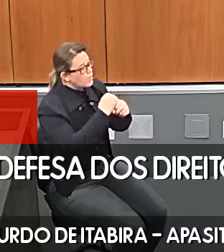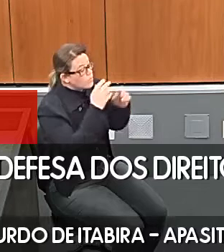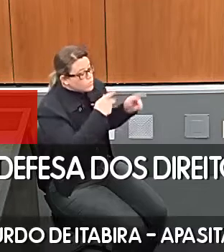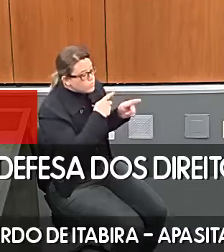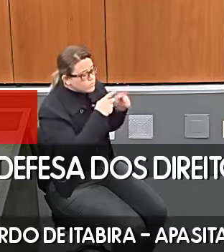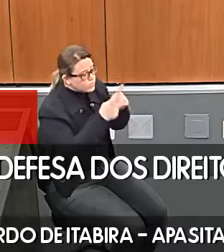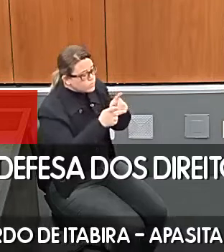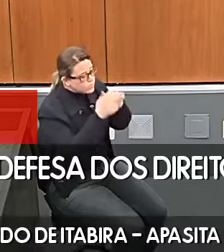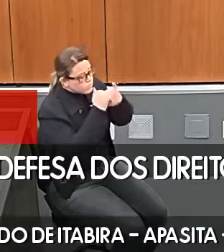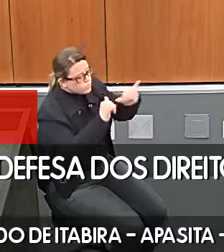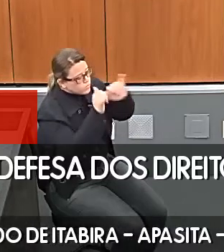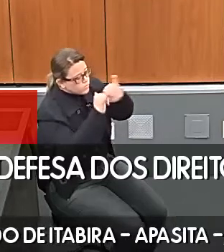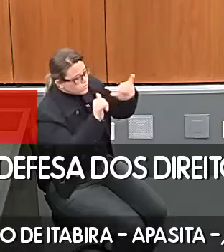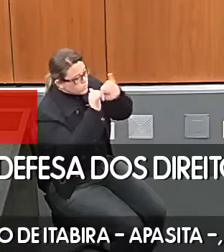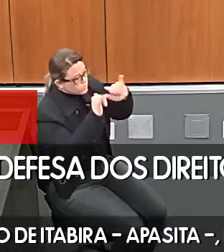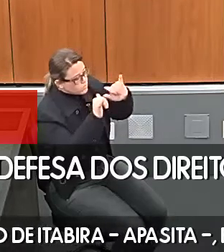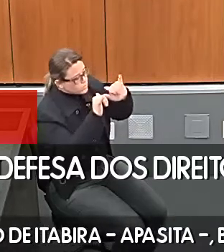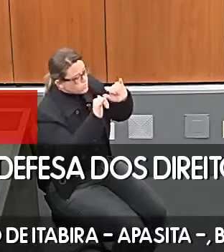o envio de cópia